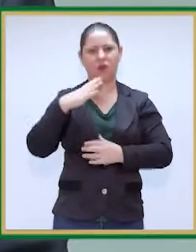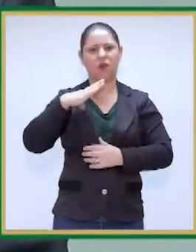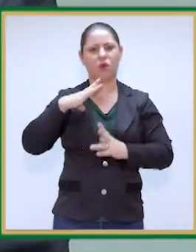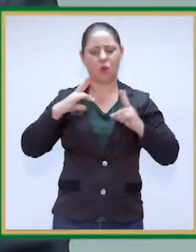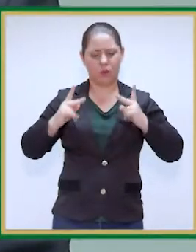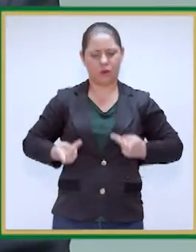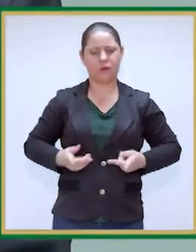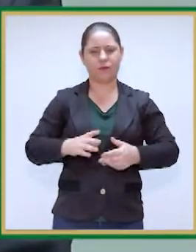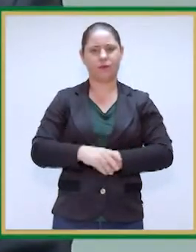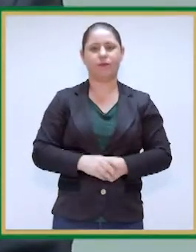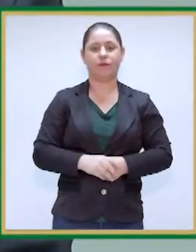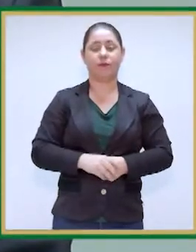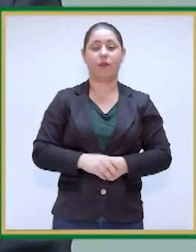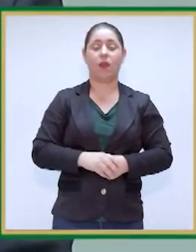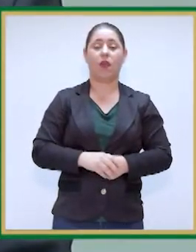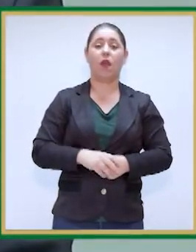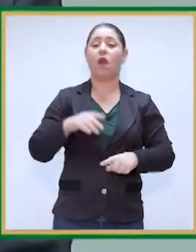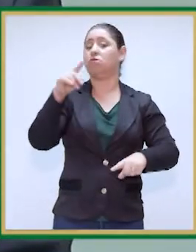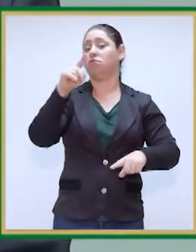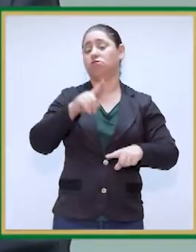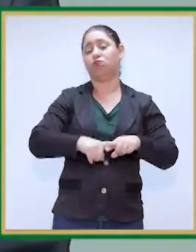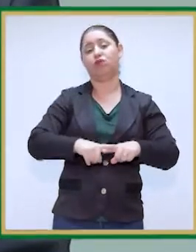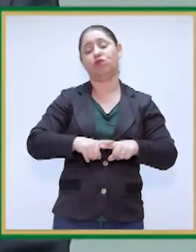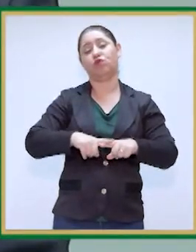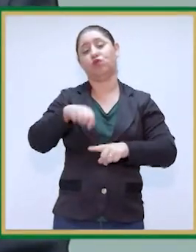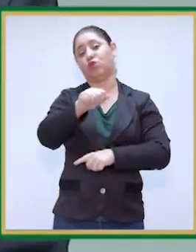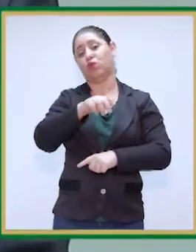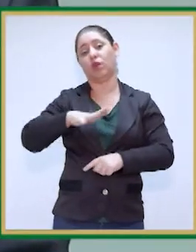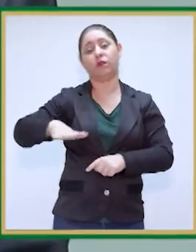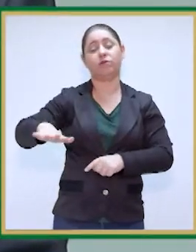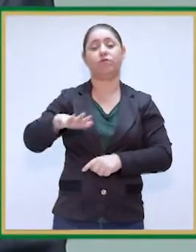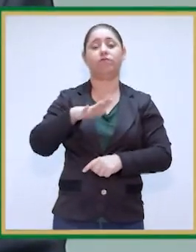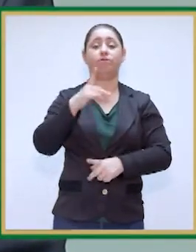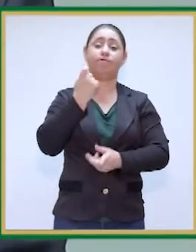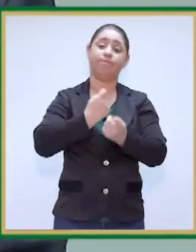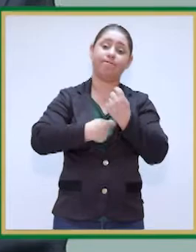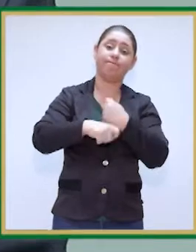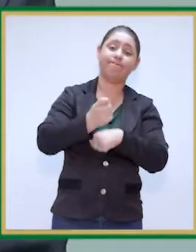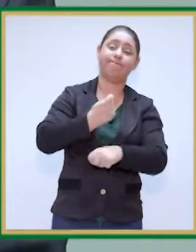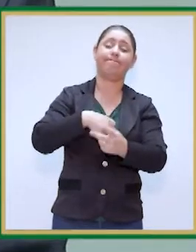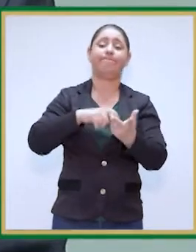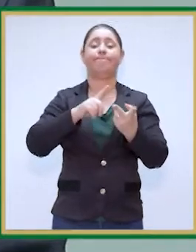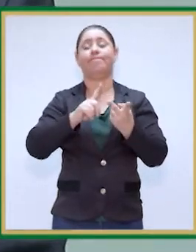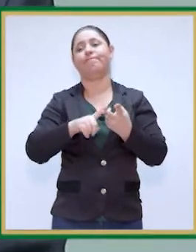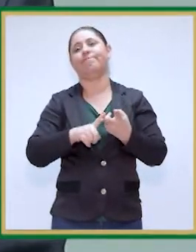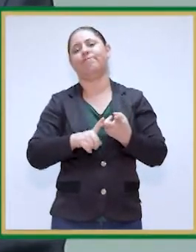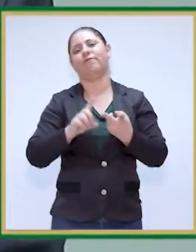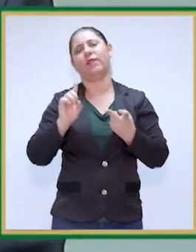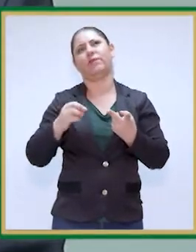né? Então as causas sociais, as causas econômicas,